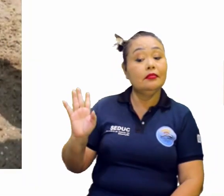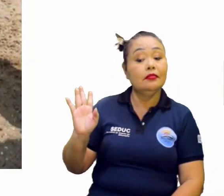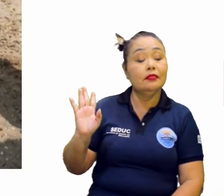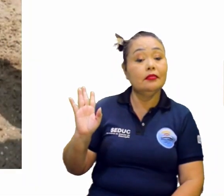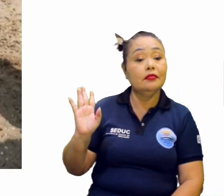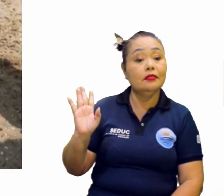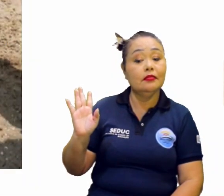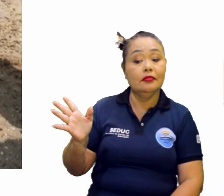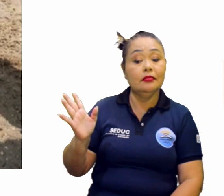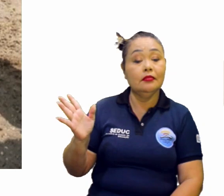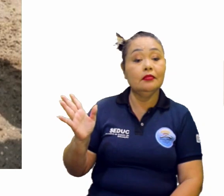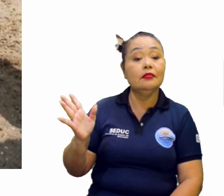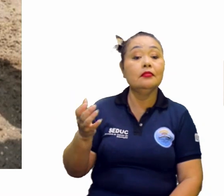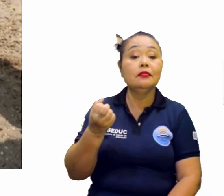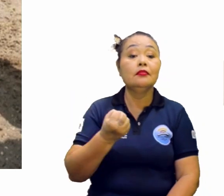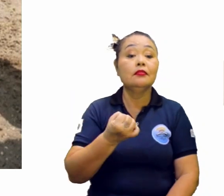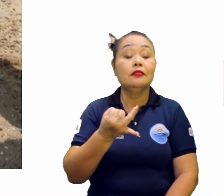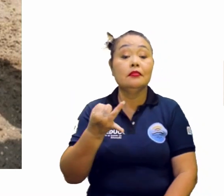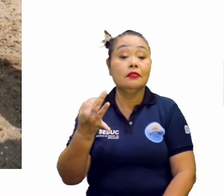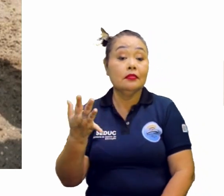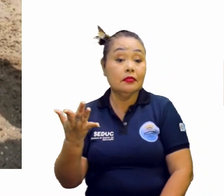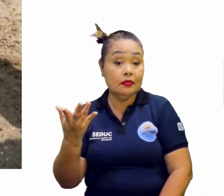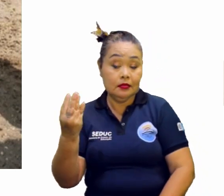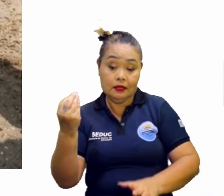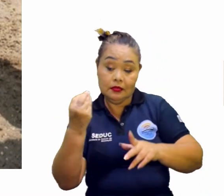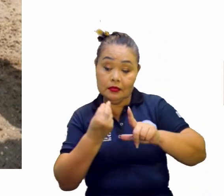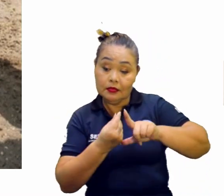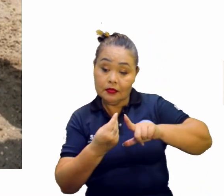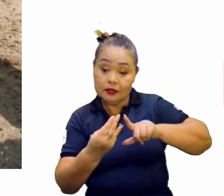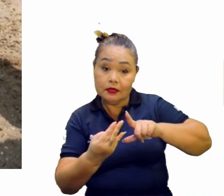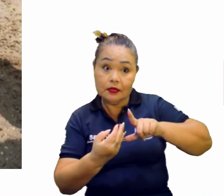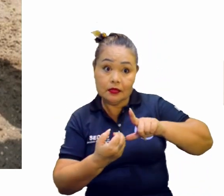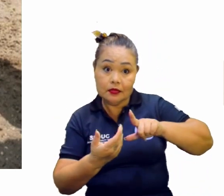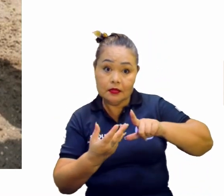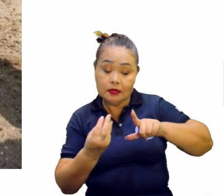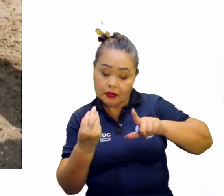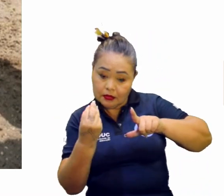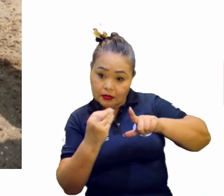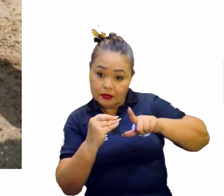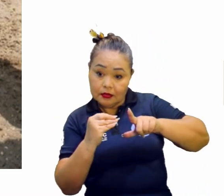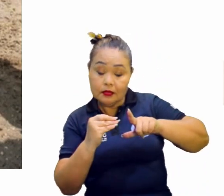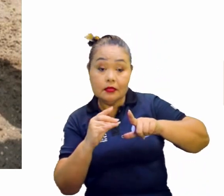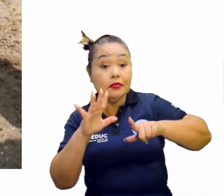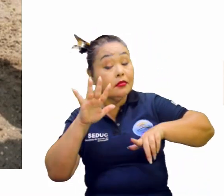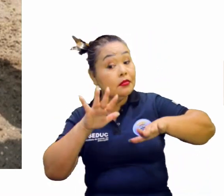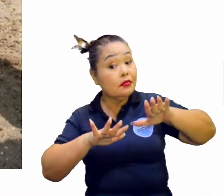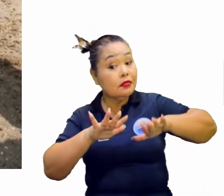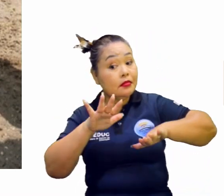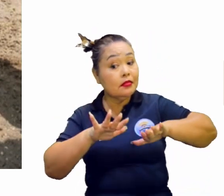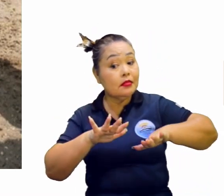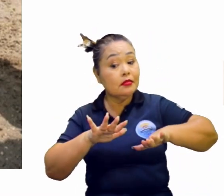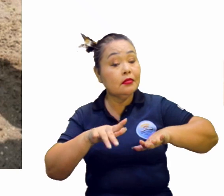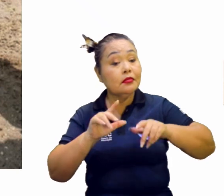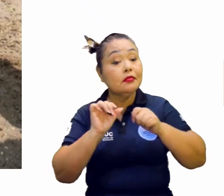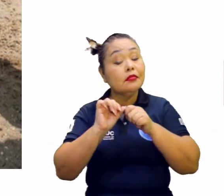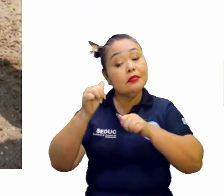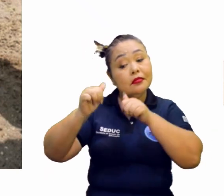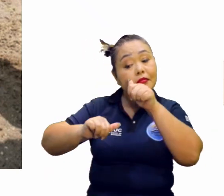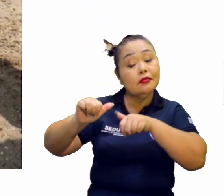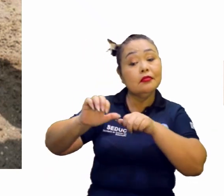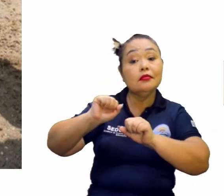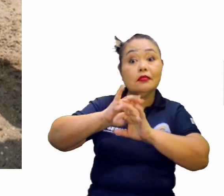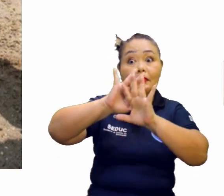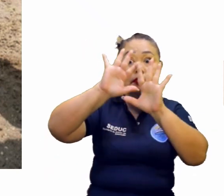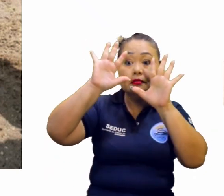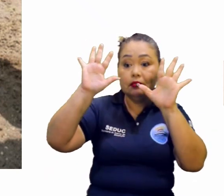A quantidade de adubo a ser colocada nas mudas, ela vai depender da análise. Claro, a gente falou isso aqui bem